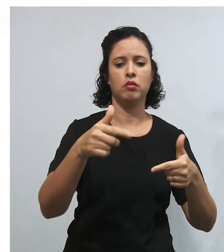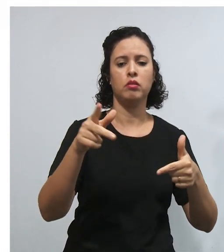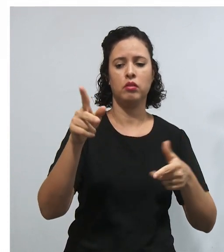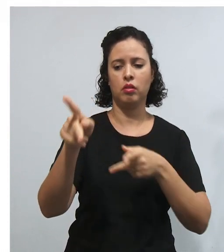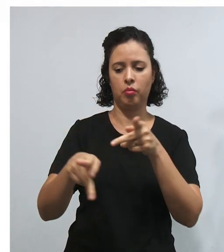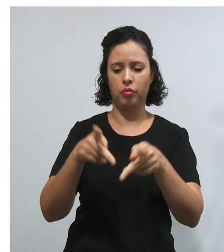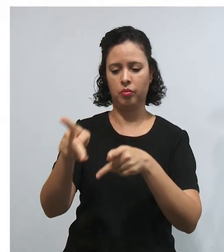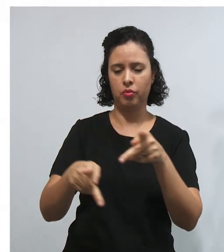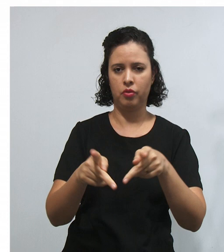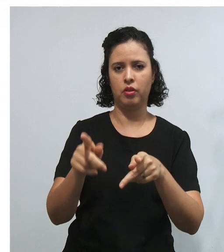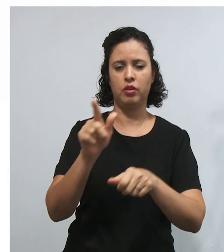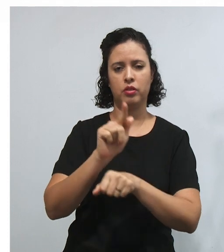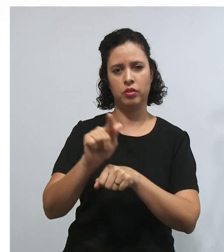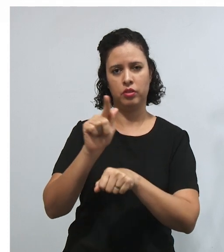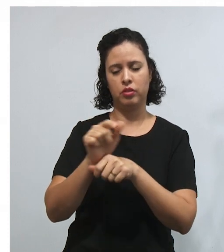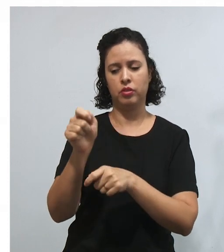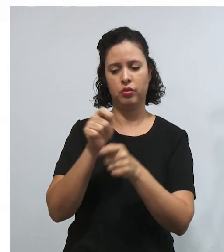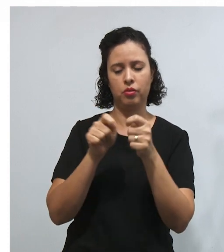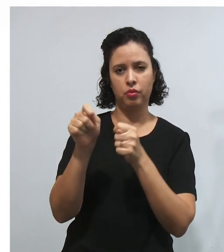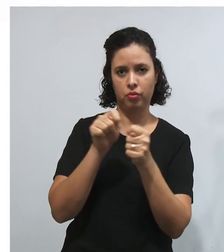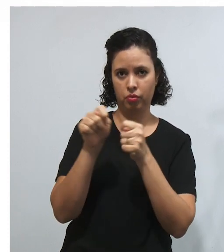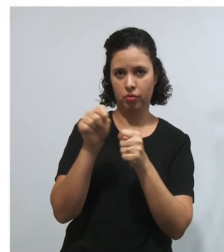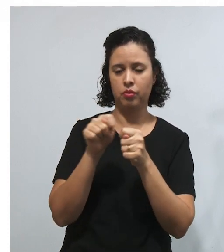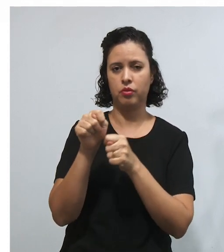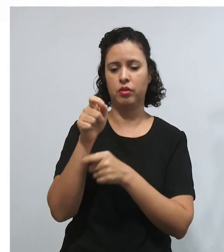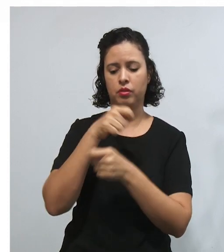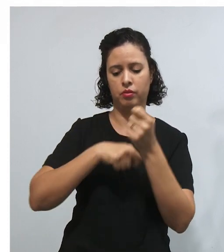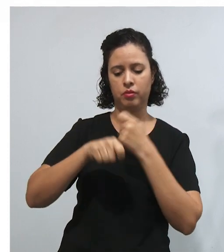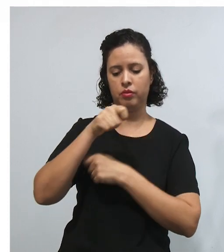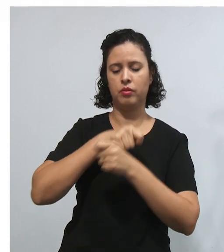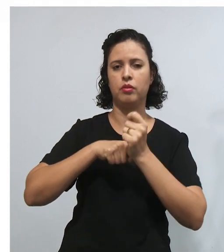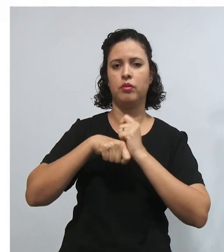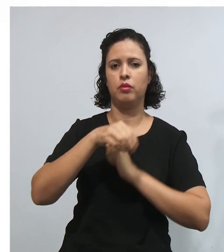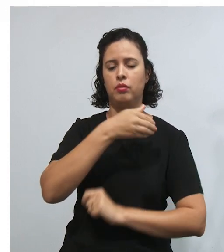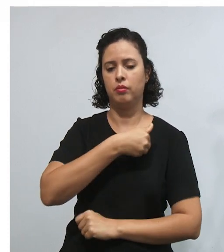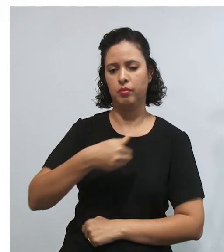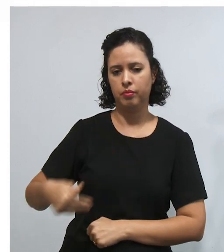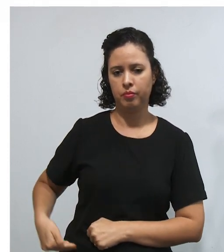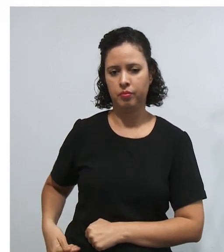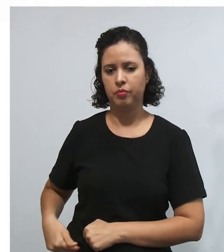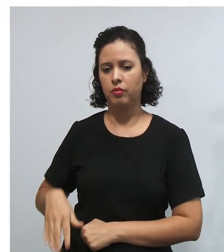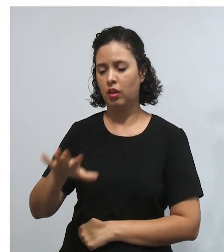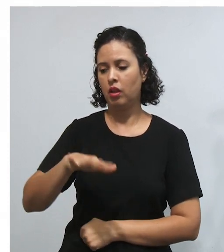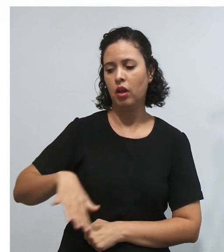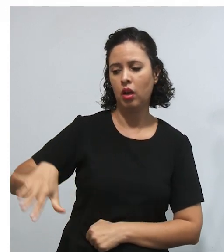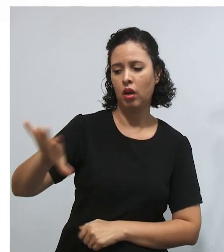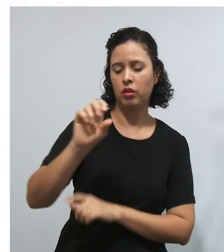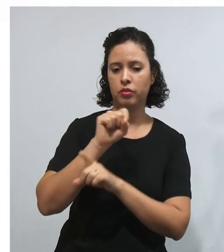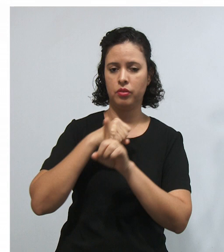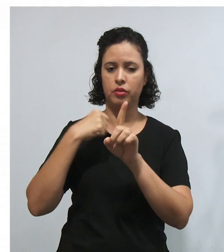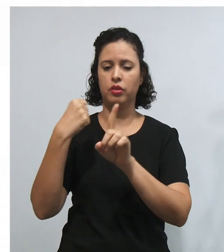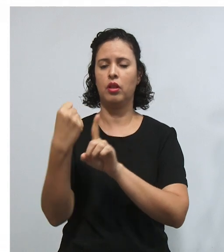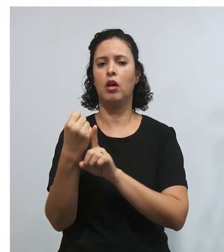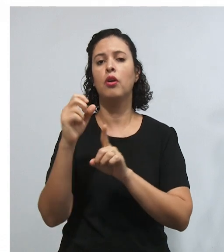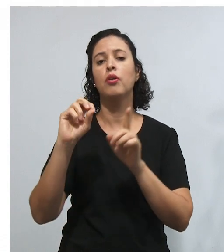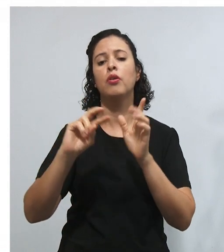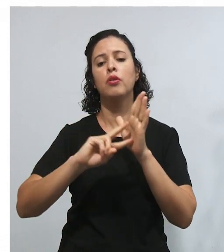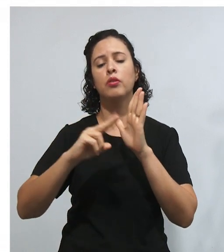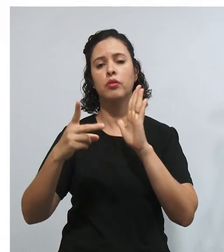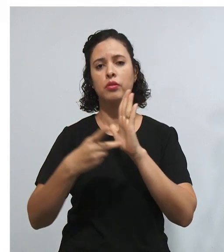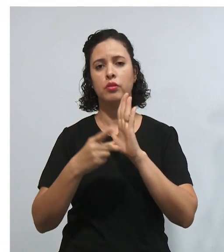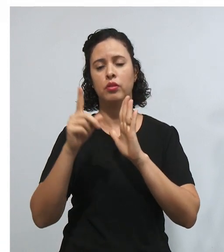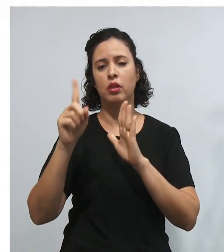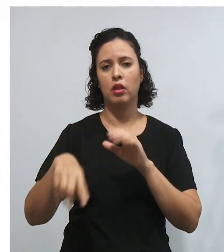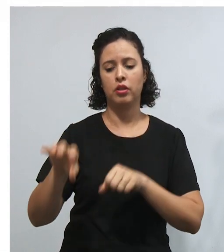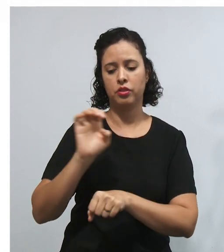na gestão e no controle da administração pública, tá? Essa participação popular, ela refere-se à ideia de